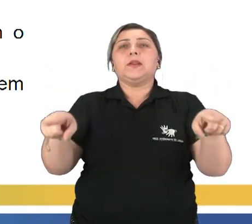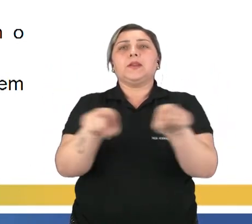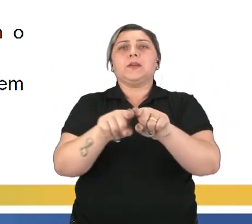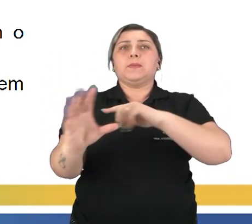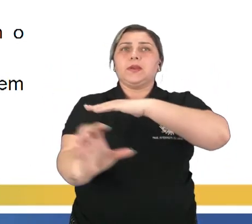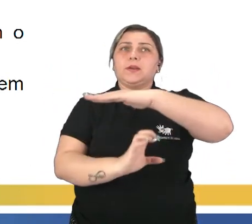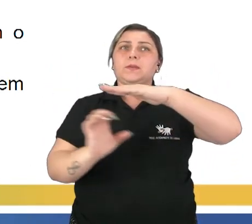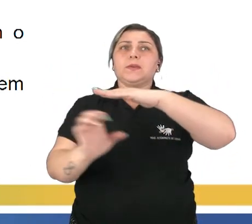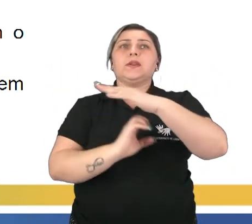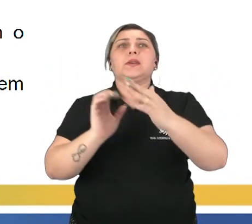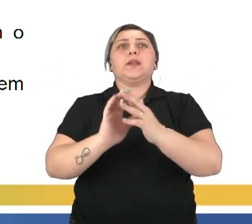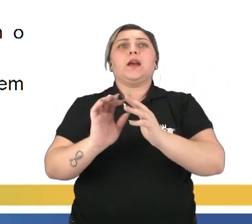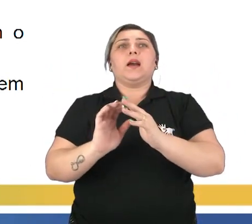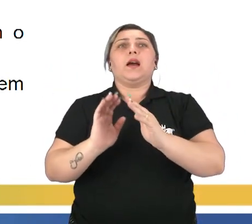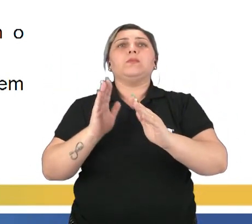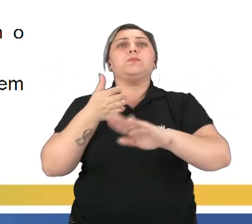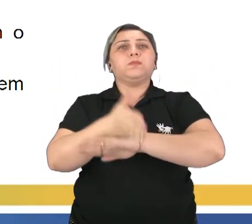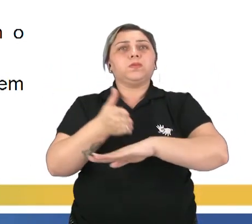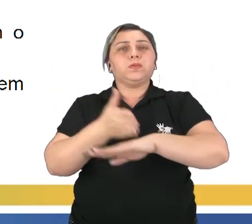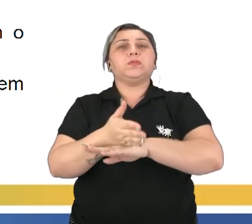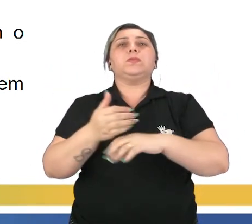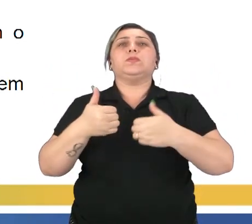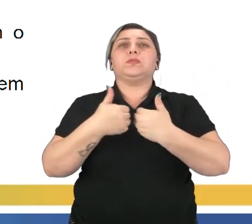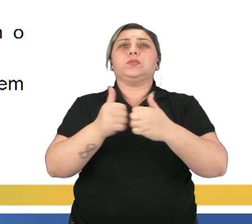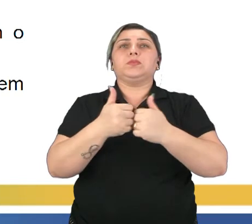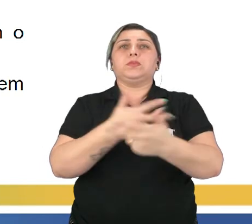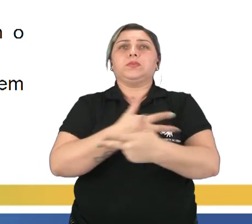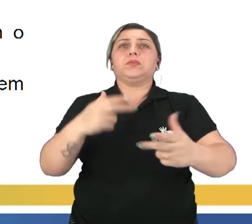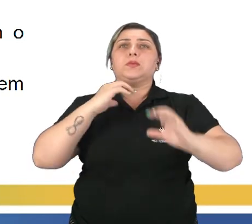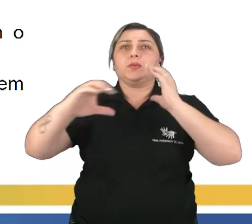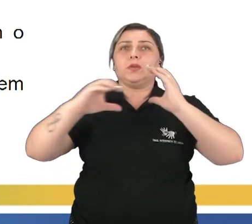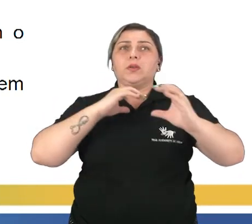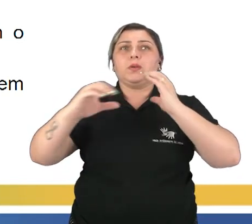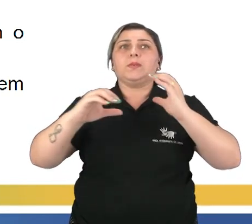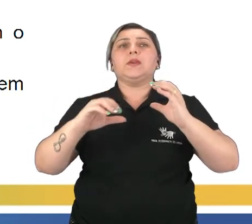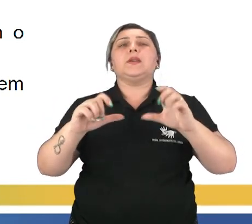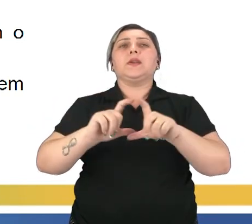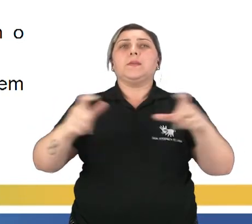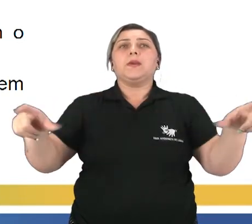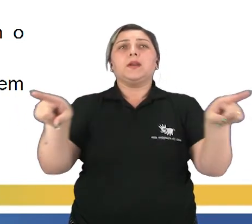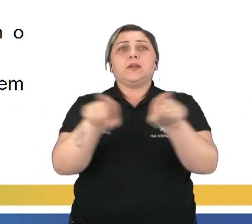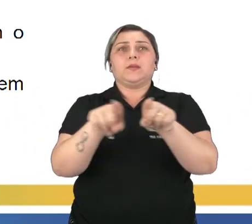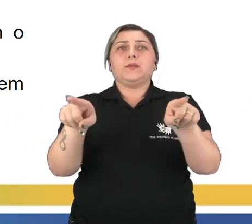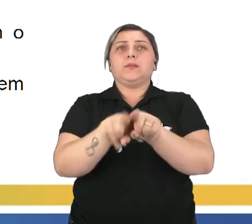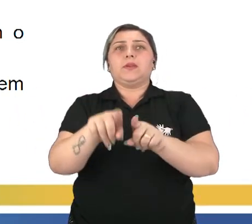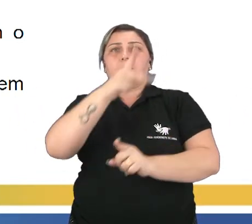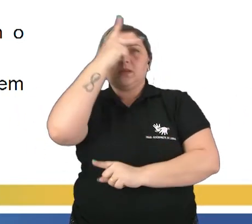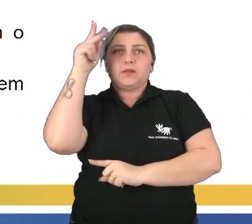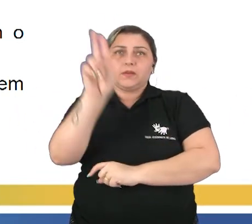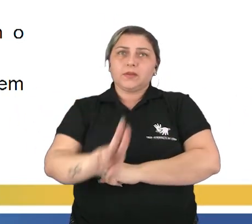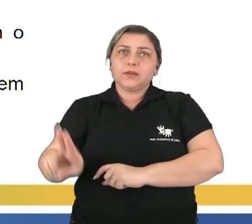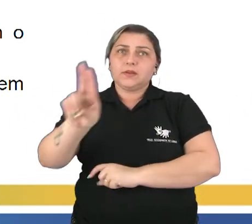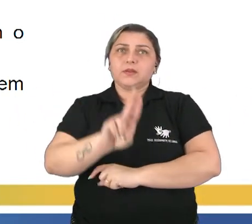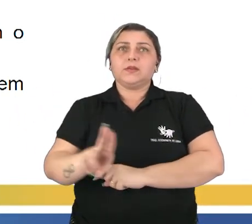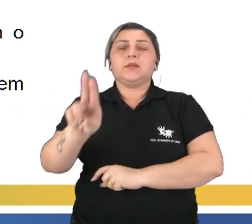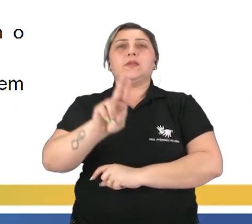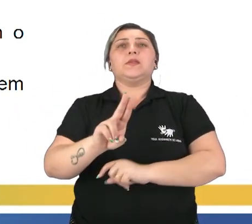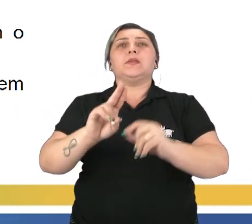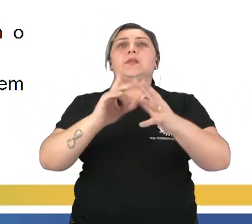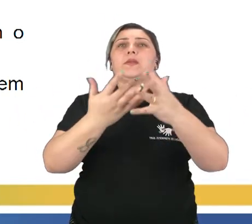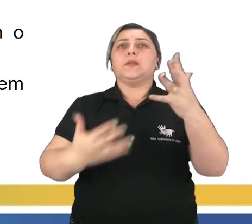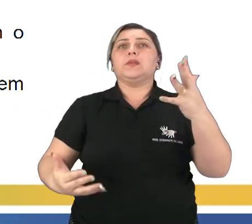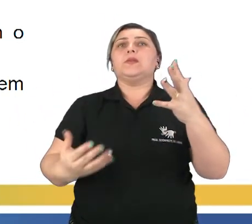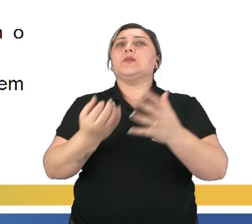o comércio, avanço nos setores de transporte, telecomunicações que ampliaram o mercado consumidor, bem como